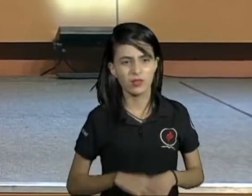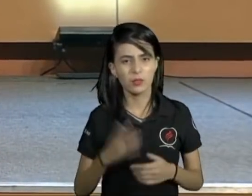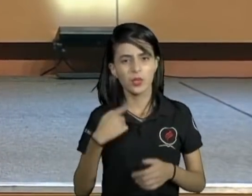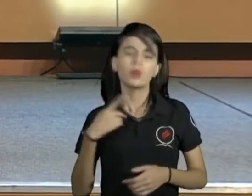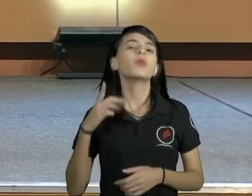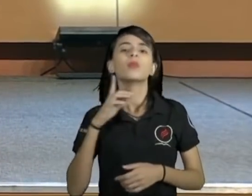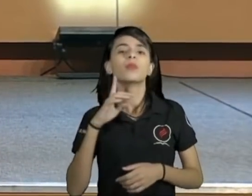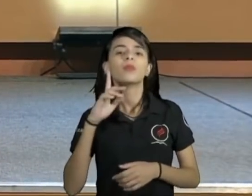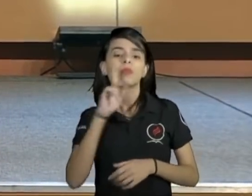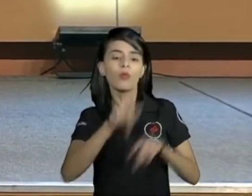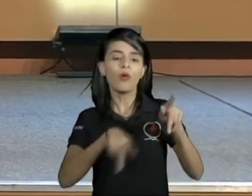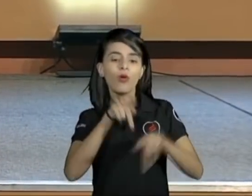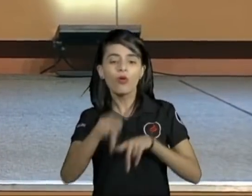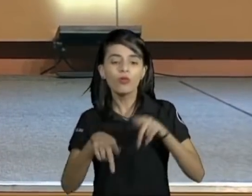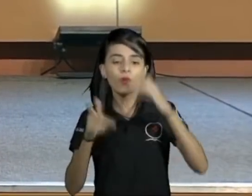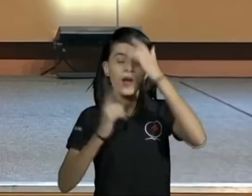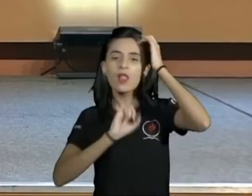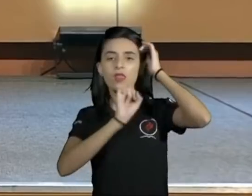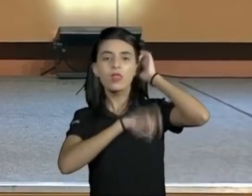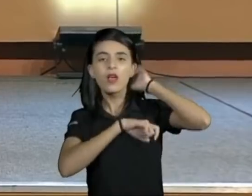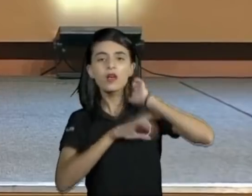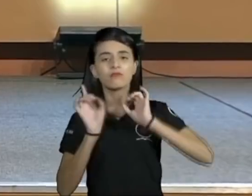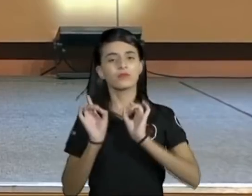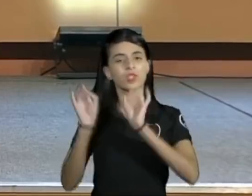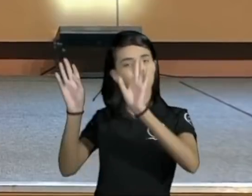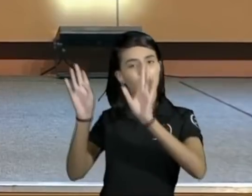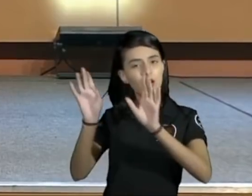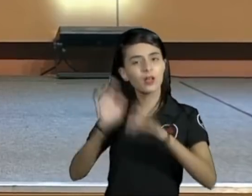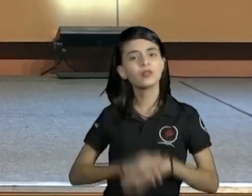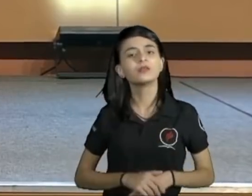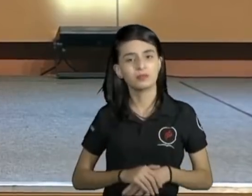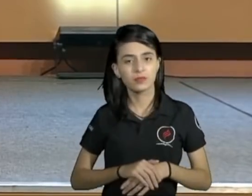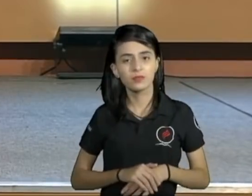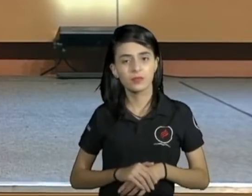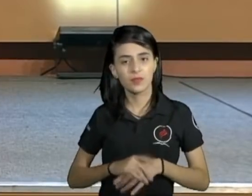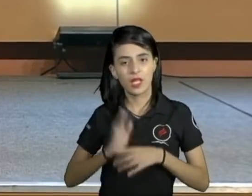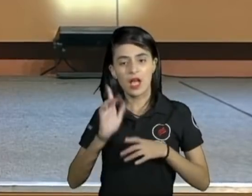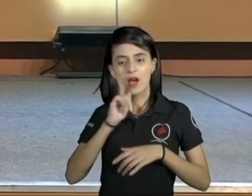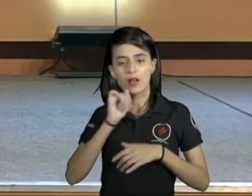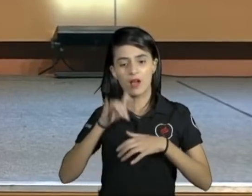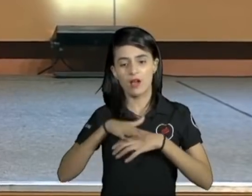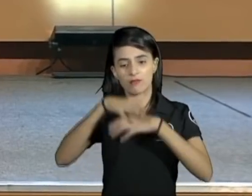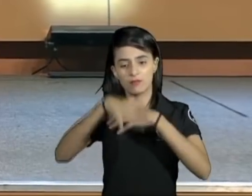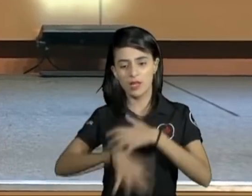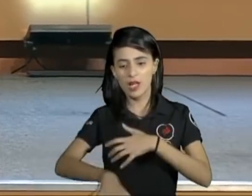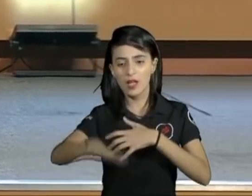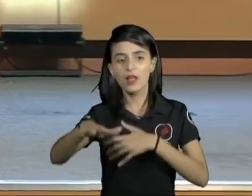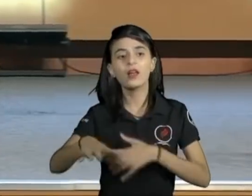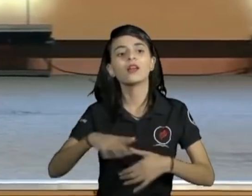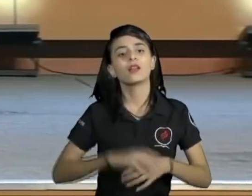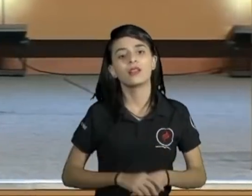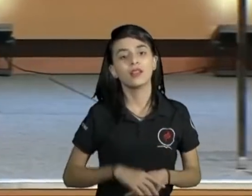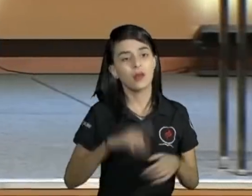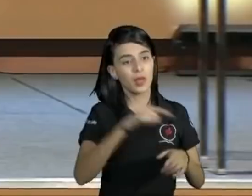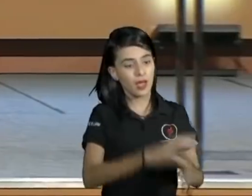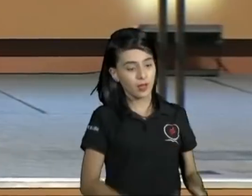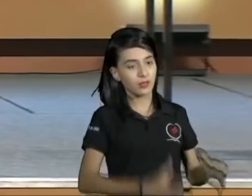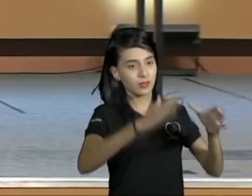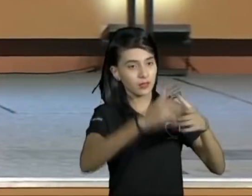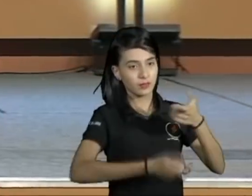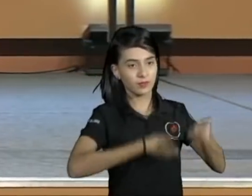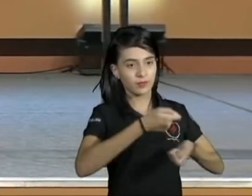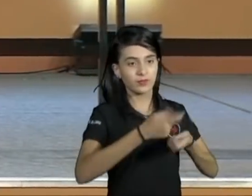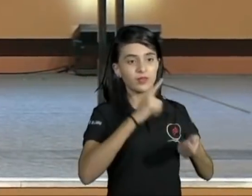meu povo fez duas maldades' a mim me deixaram o Manancial de Águas Limpas e cavaram cisternas rotas que não retém